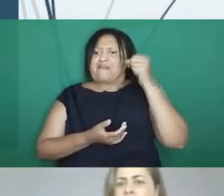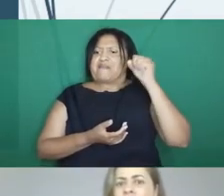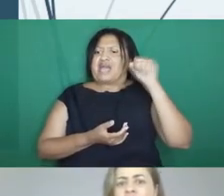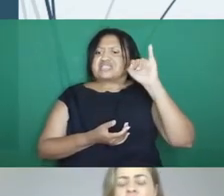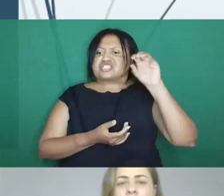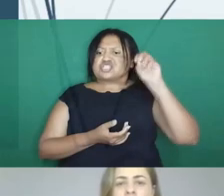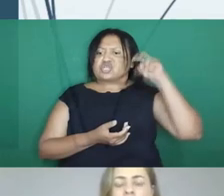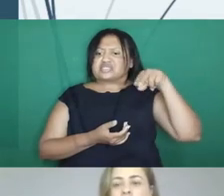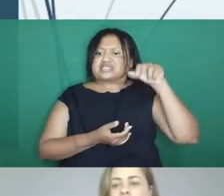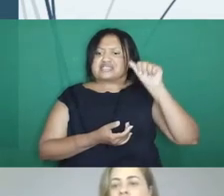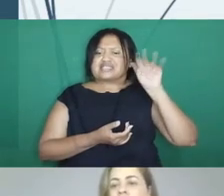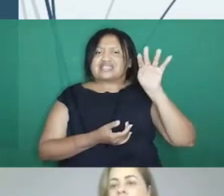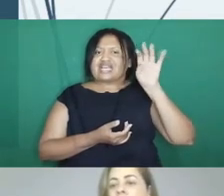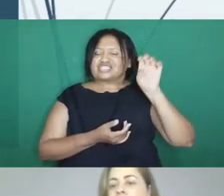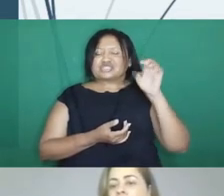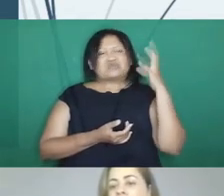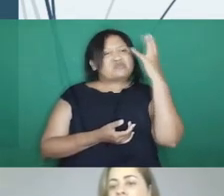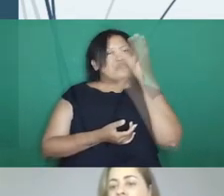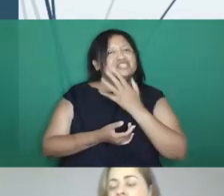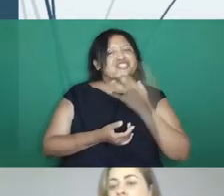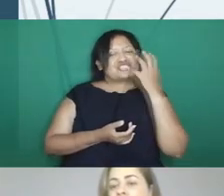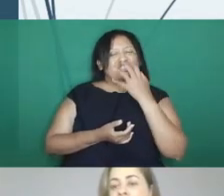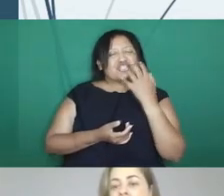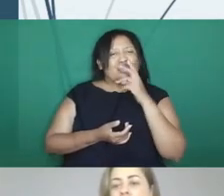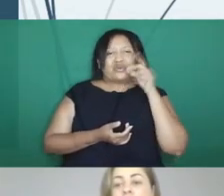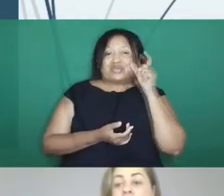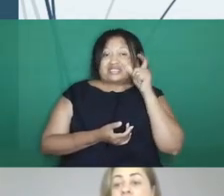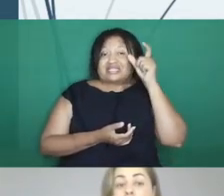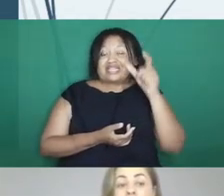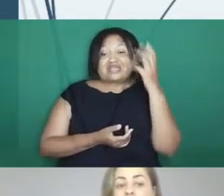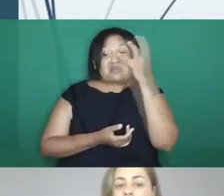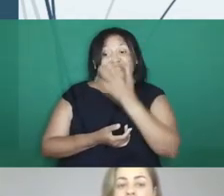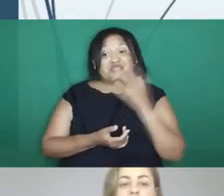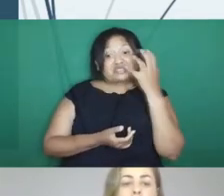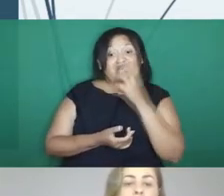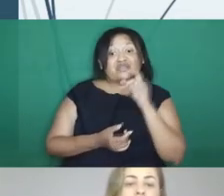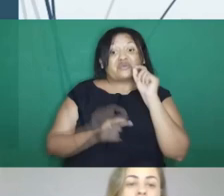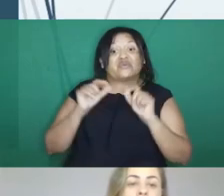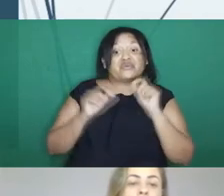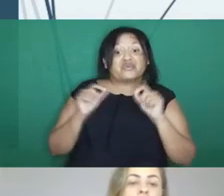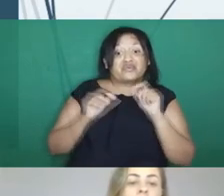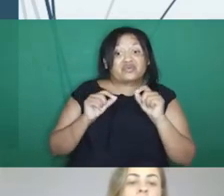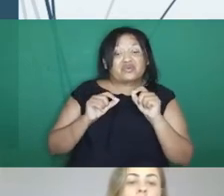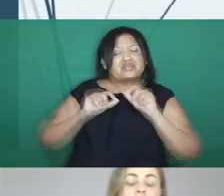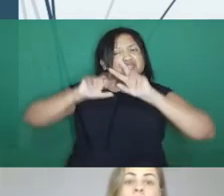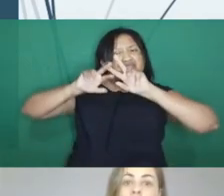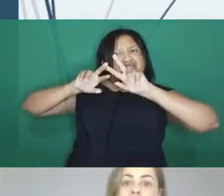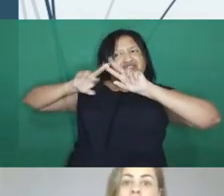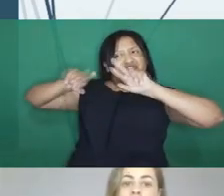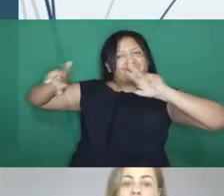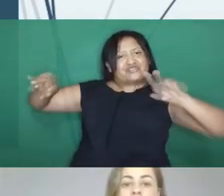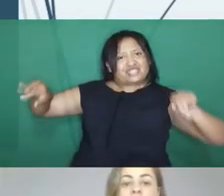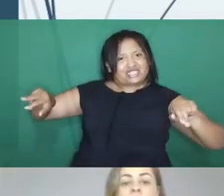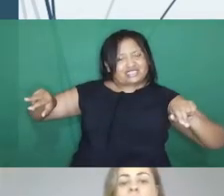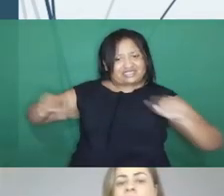de paixão né de uma aqui no caso ele tá falando do interesse então é um interesse apaixonado porque tópicos